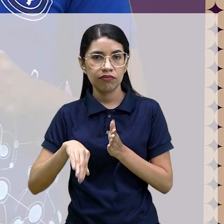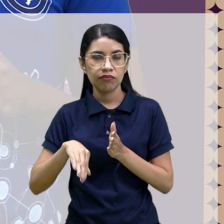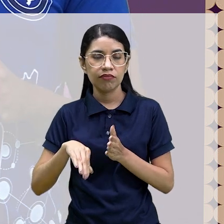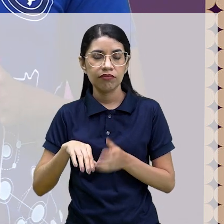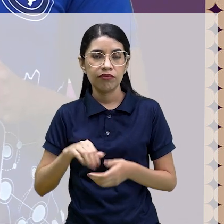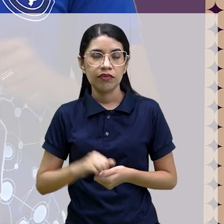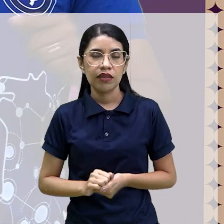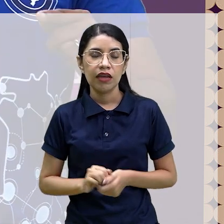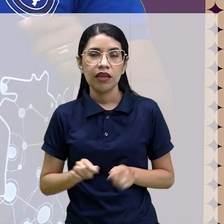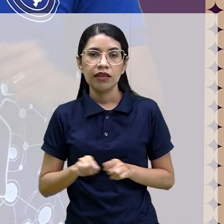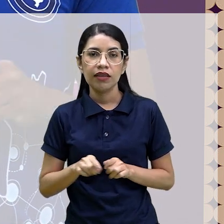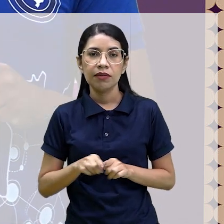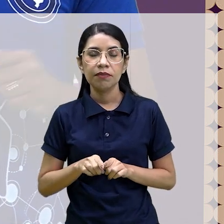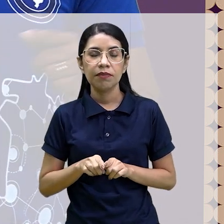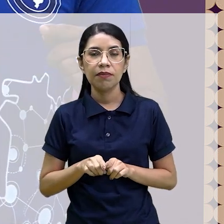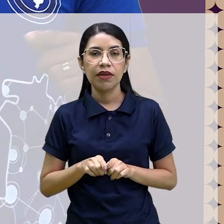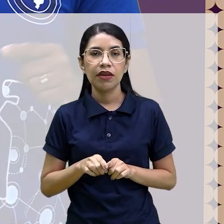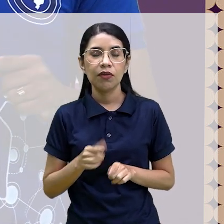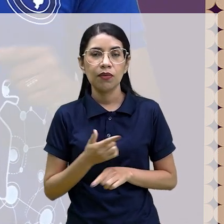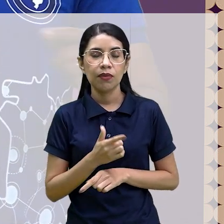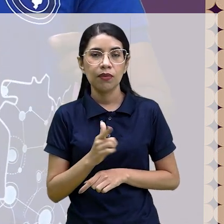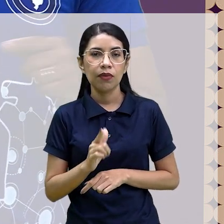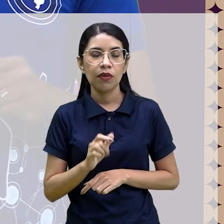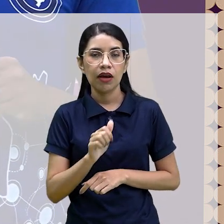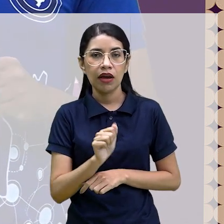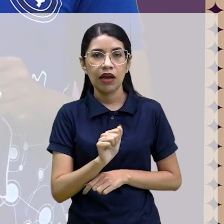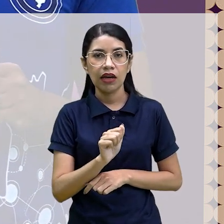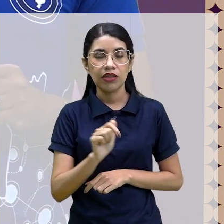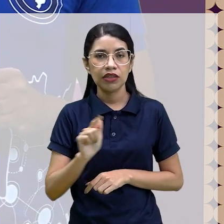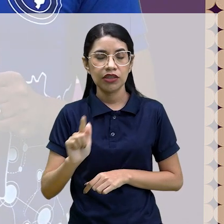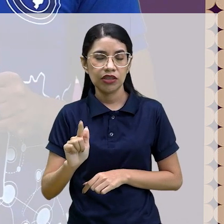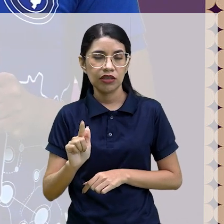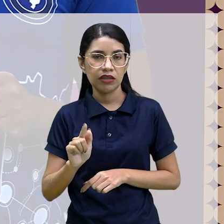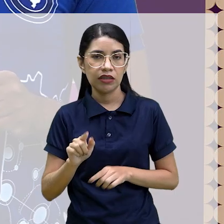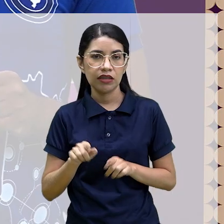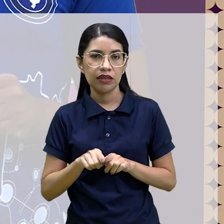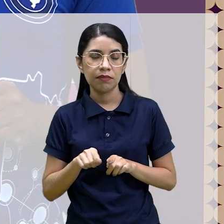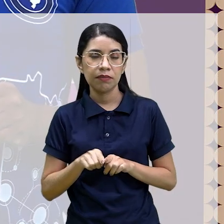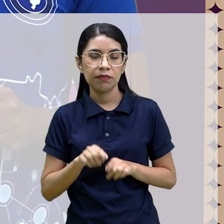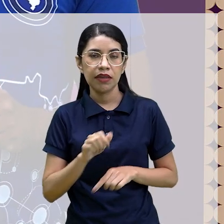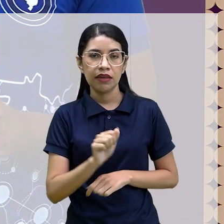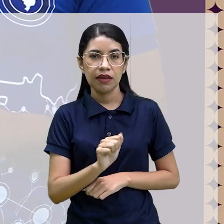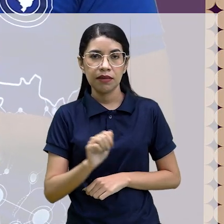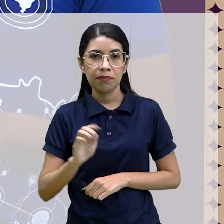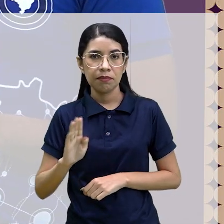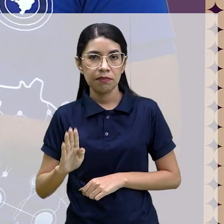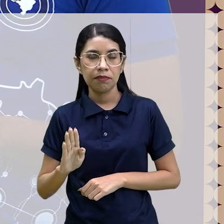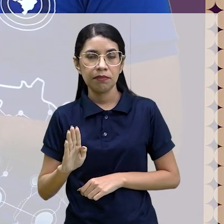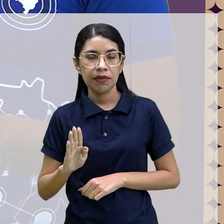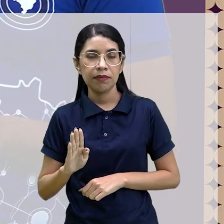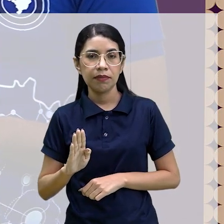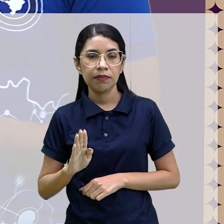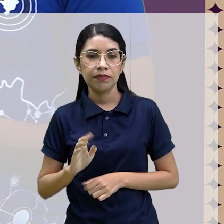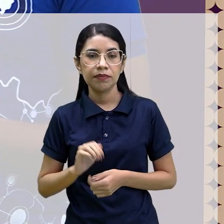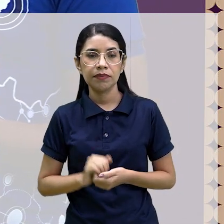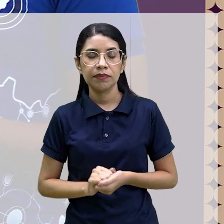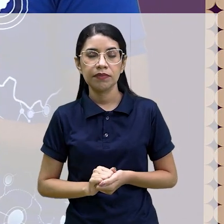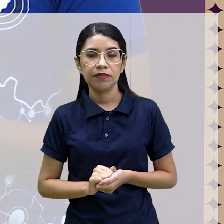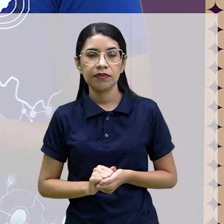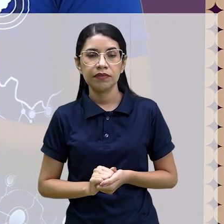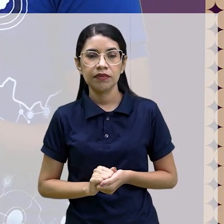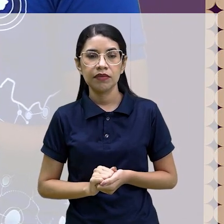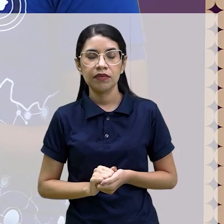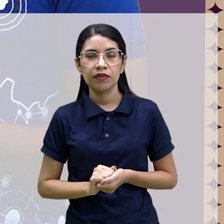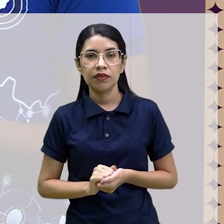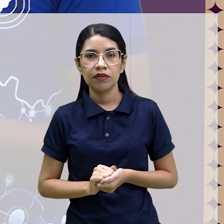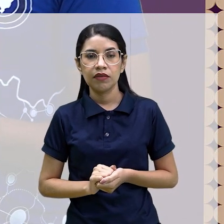Eu não posso contar com o lado AG e nem AB, tudo bem? Então aqui é o lado AB e